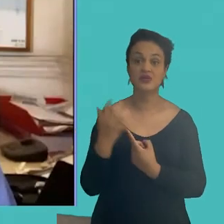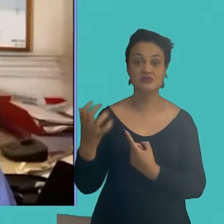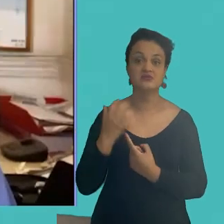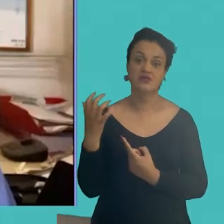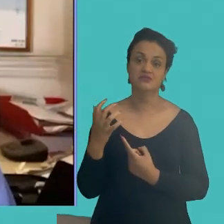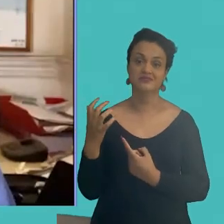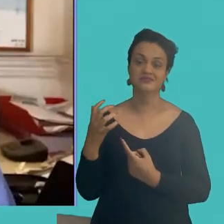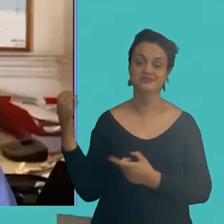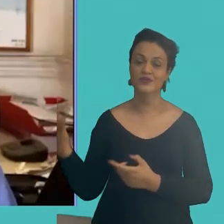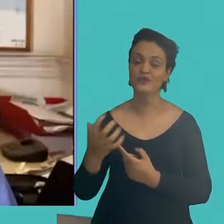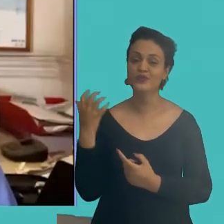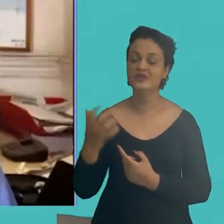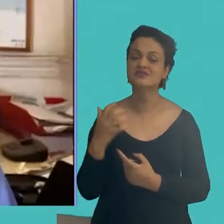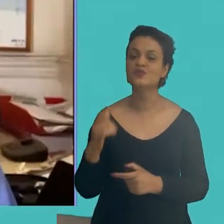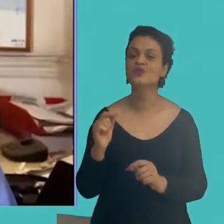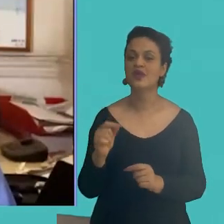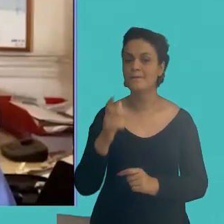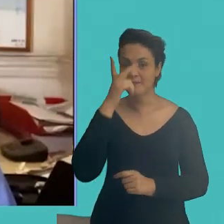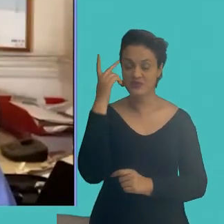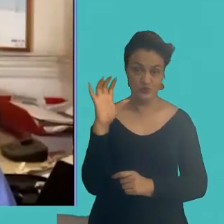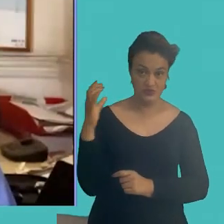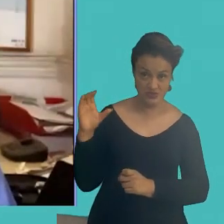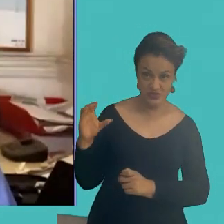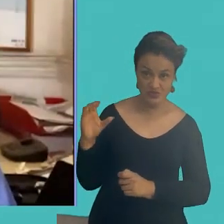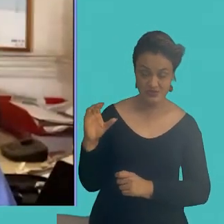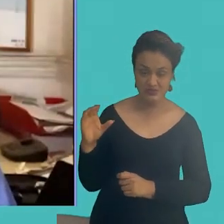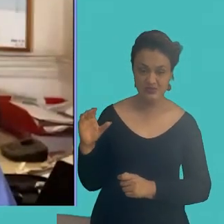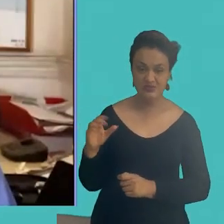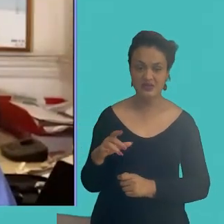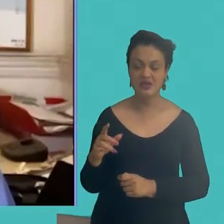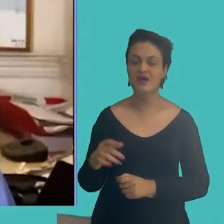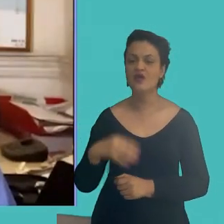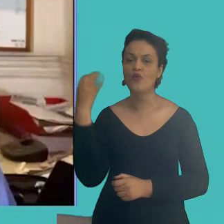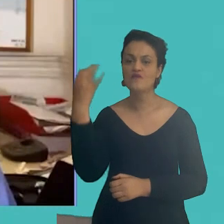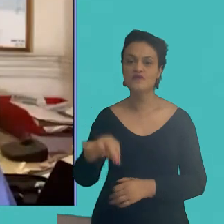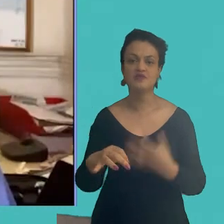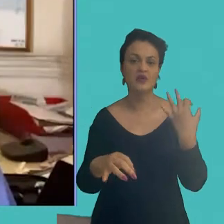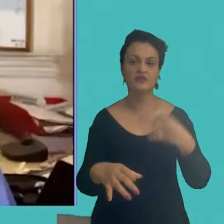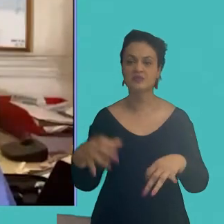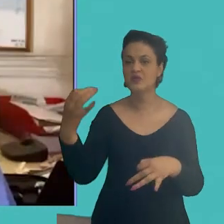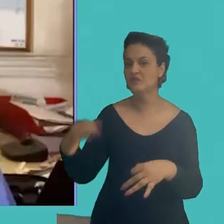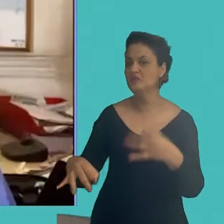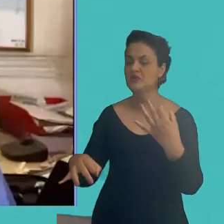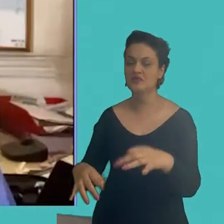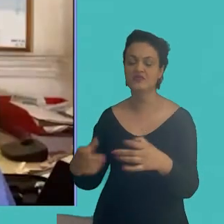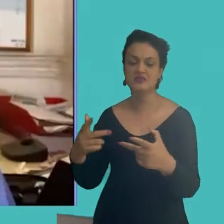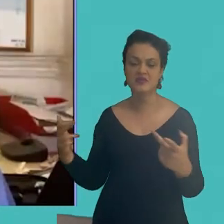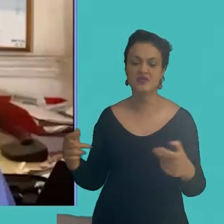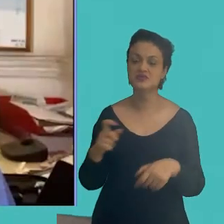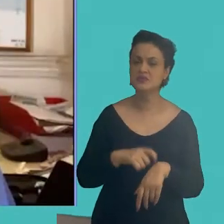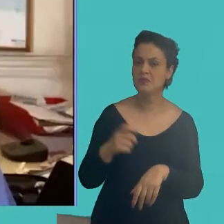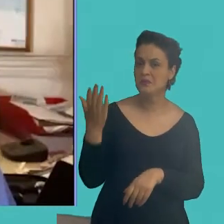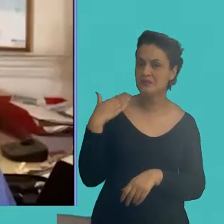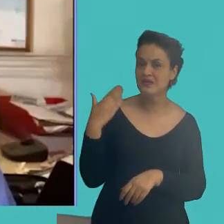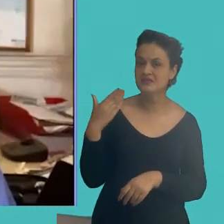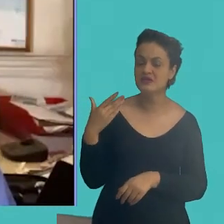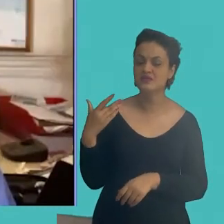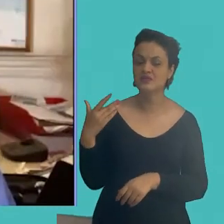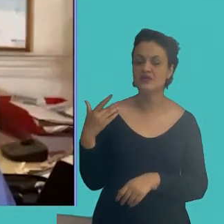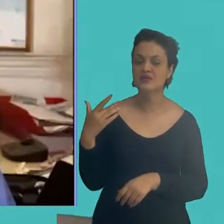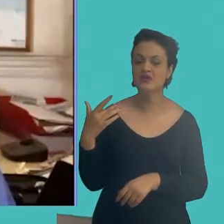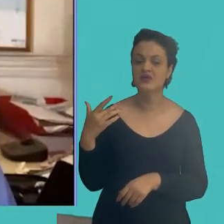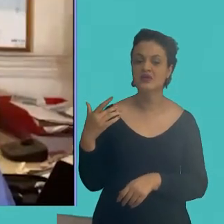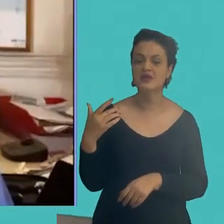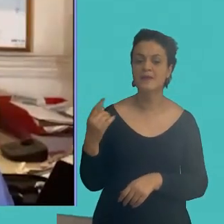um cientista faz afirmações. Isto, algum tempo atrás, teria sido tomado como um